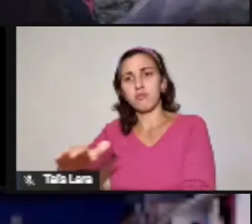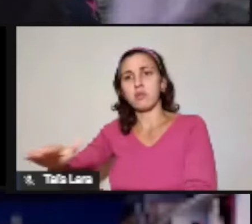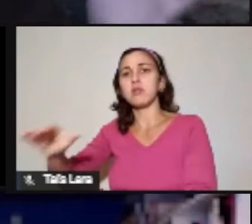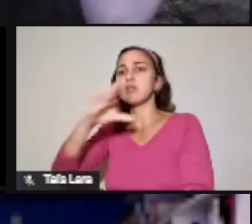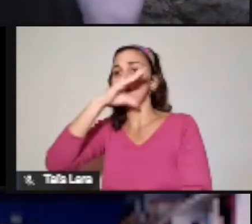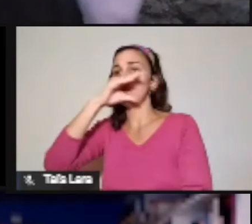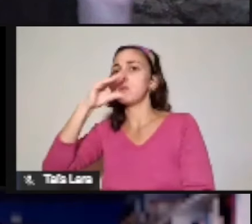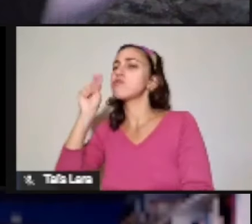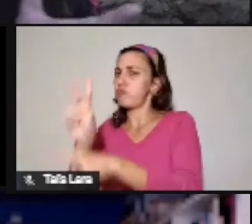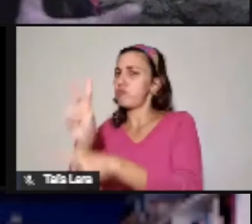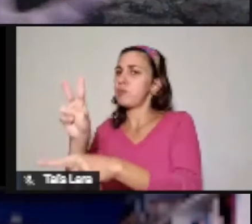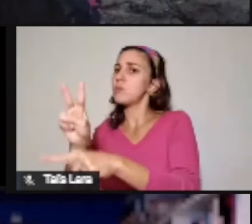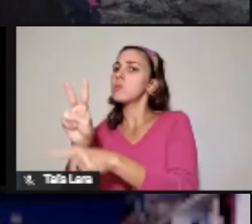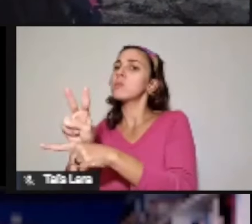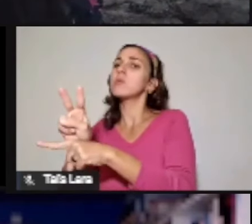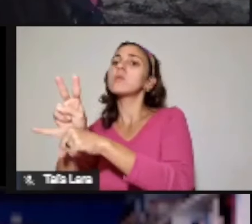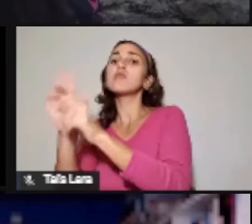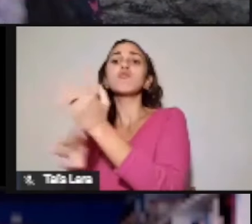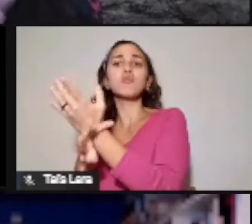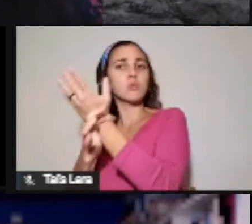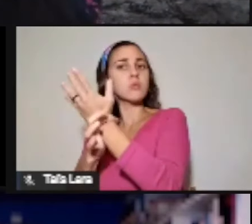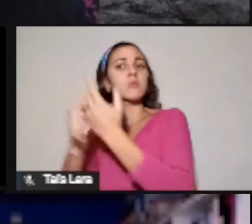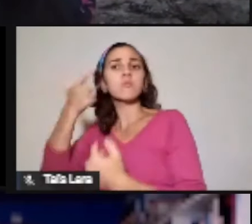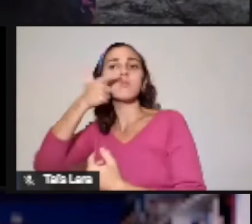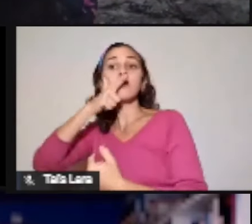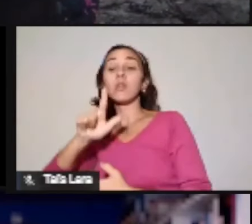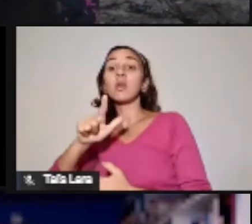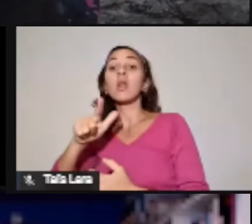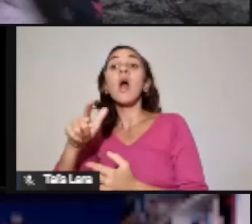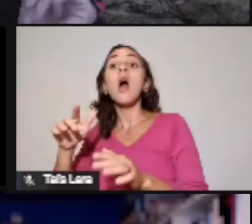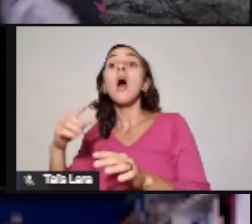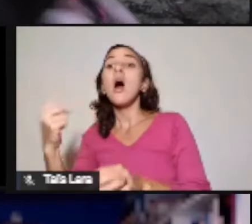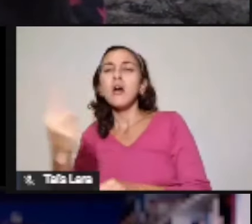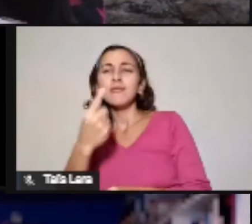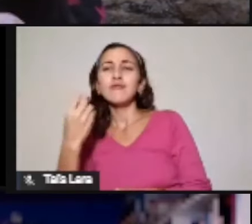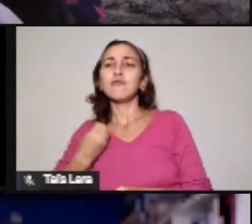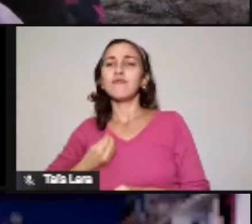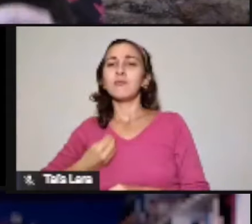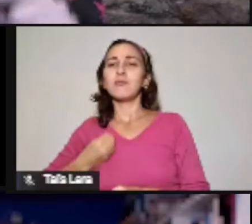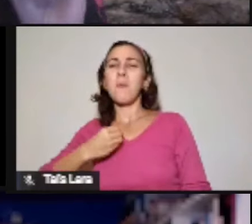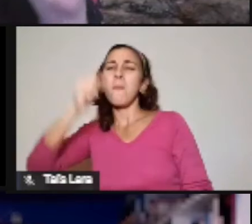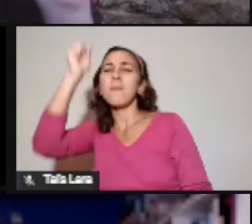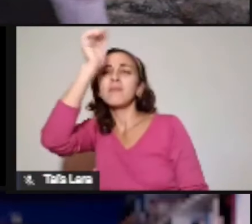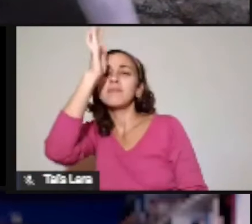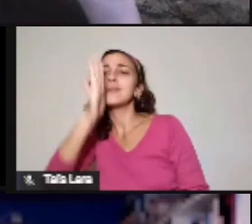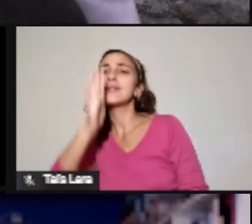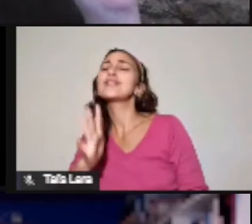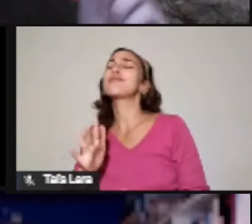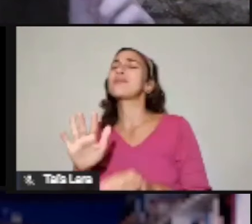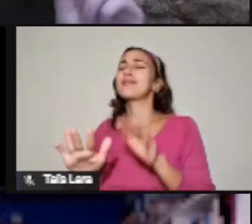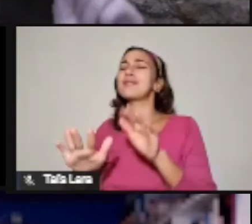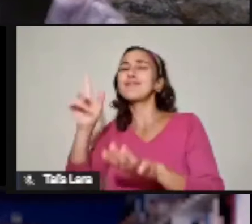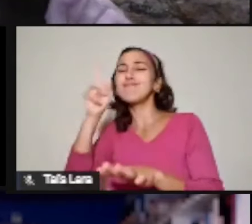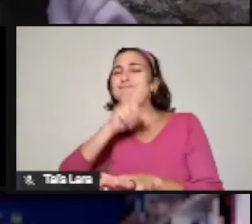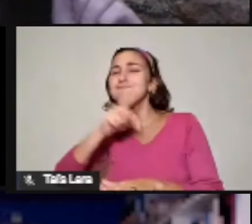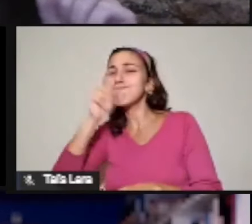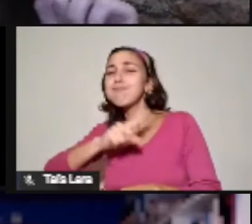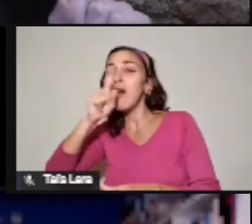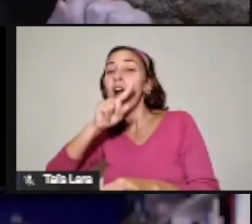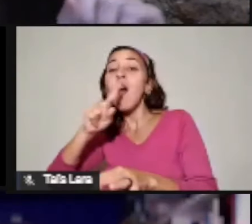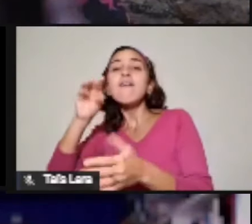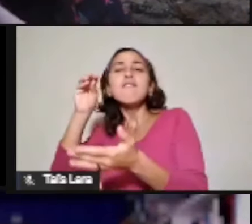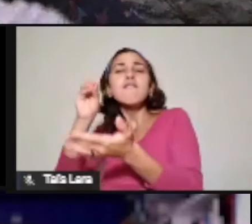país em que, em muitos lugares, Fafá, o Estado está ausente. Você mesma falou que tem aquele ditado africano